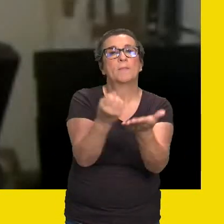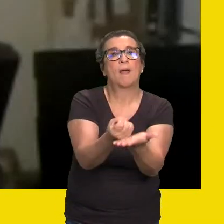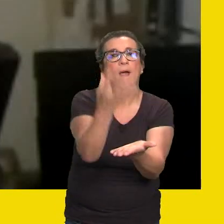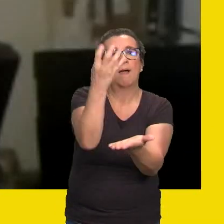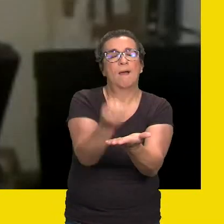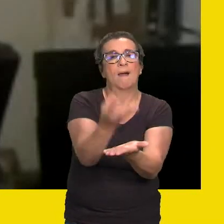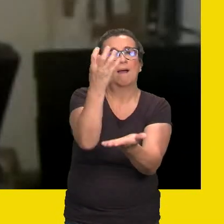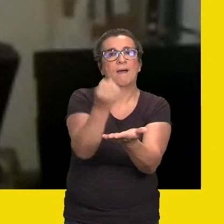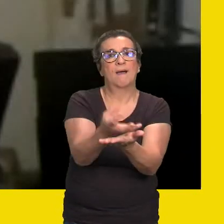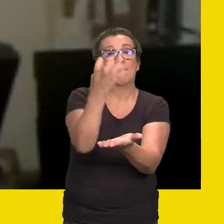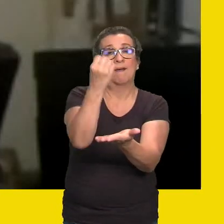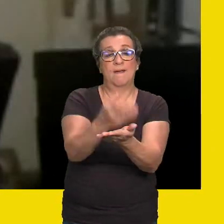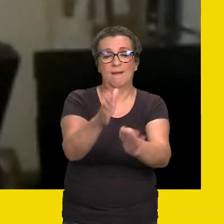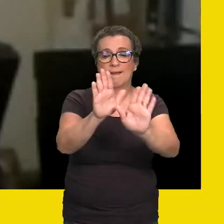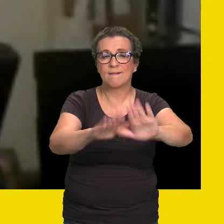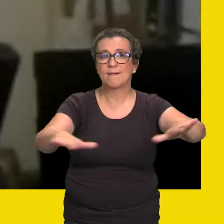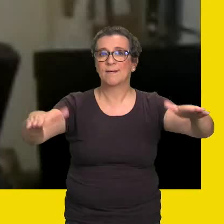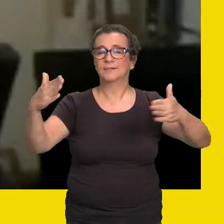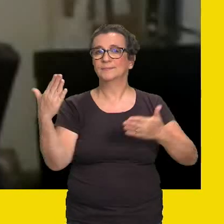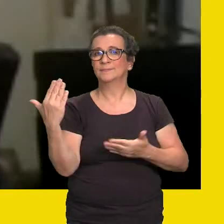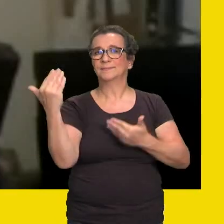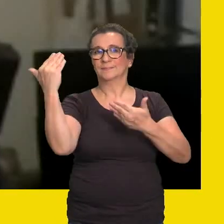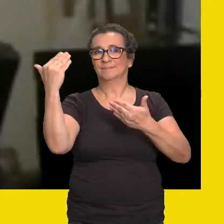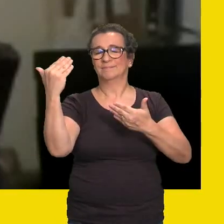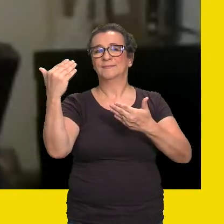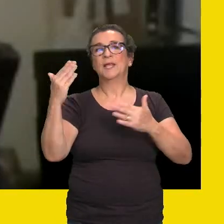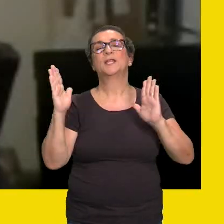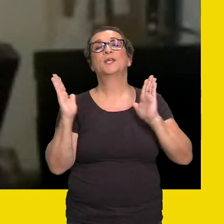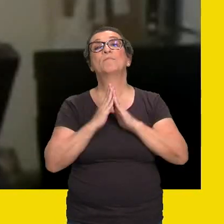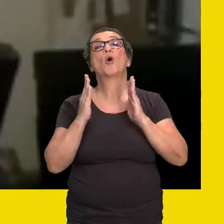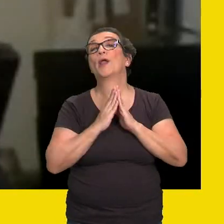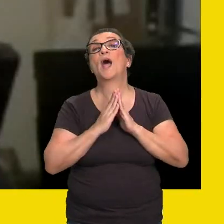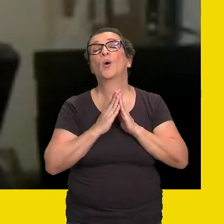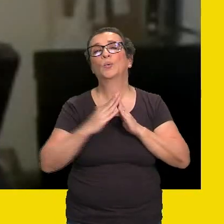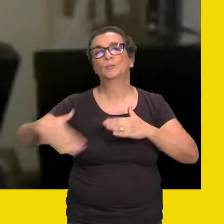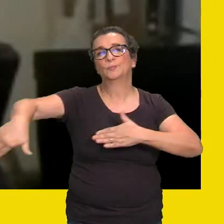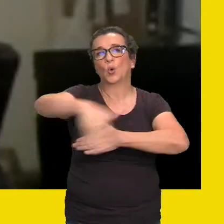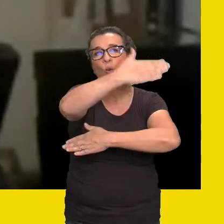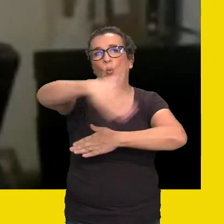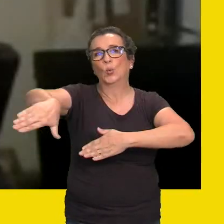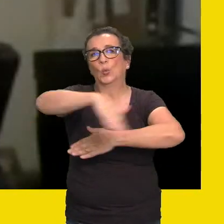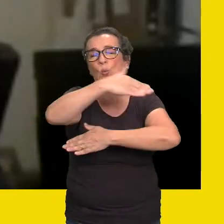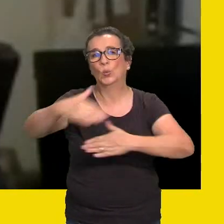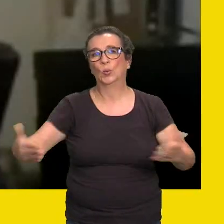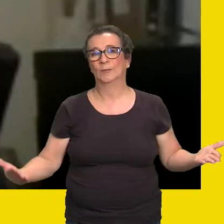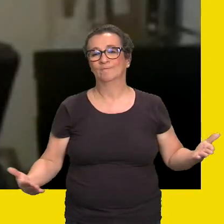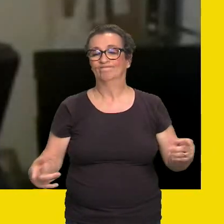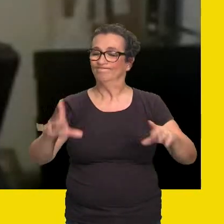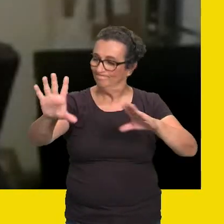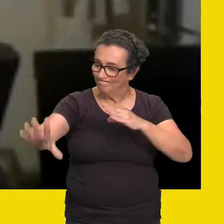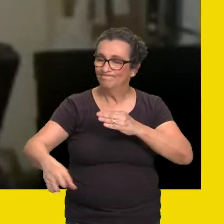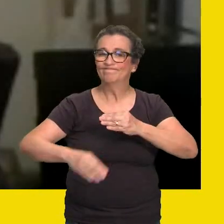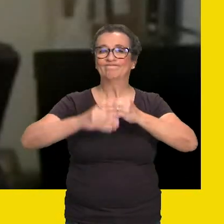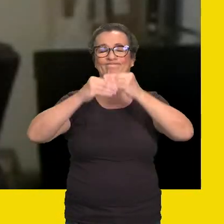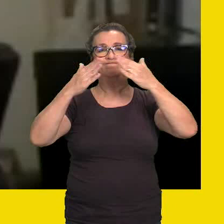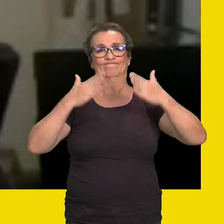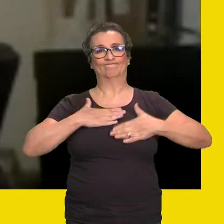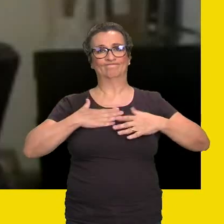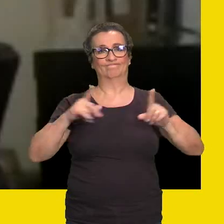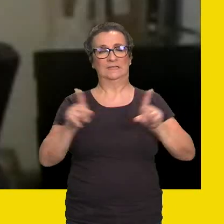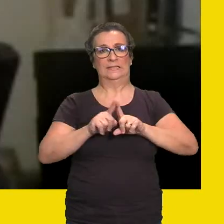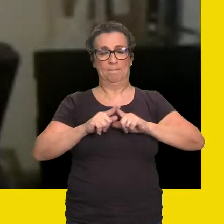alfabetização de crianças e adolescentes em situações de rua. Então, contribuiu também com o meu fazer